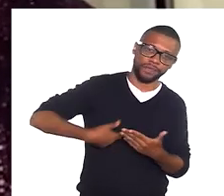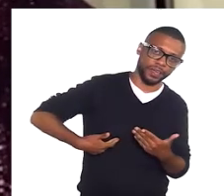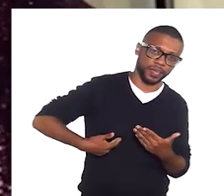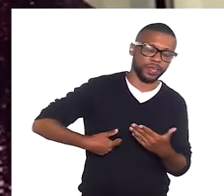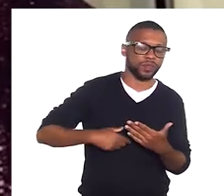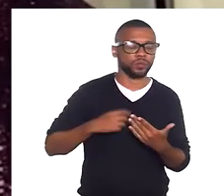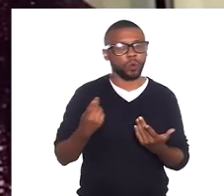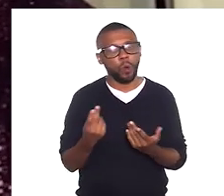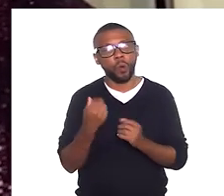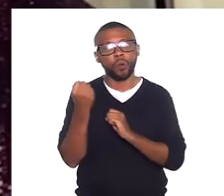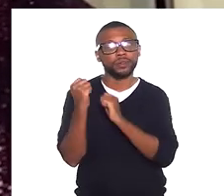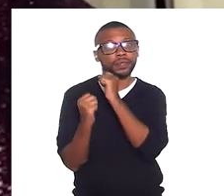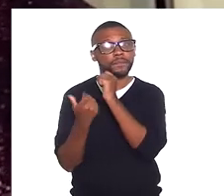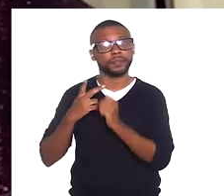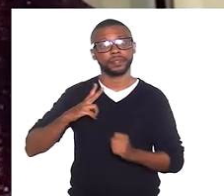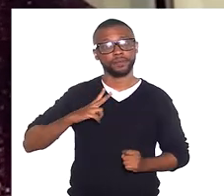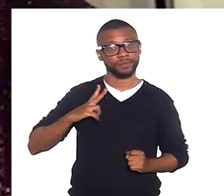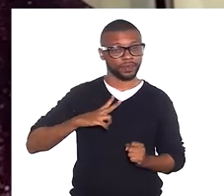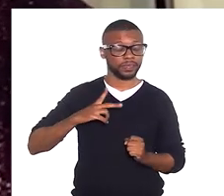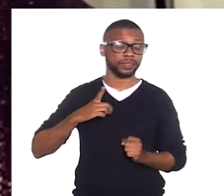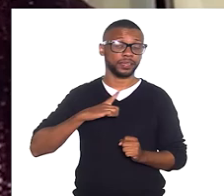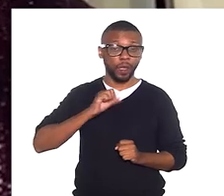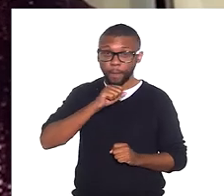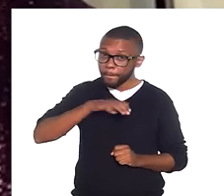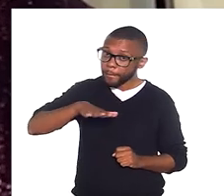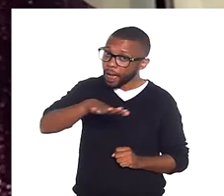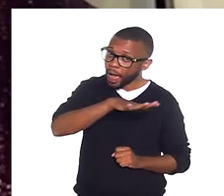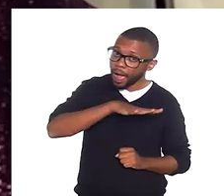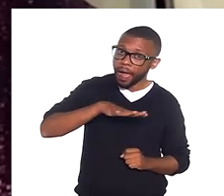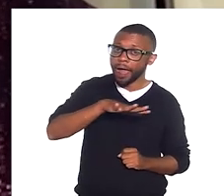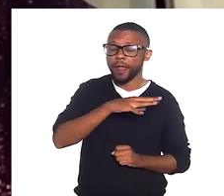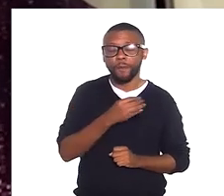notícias, seja no governo, seja na iniciativa privada.